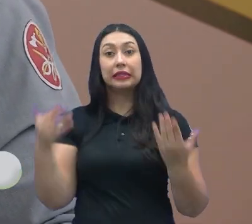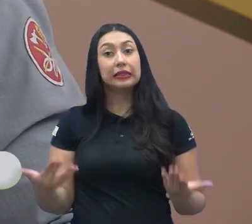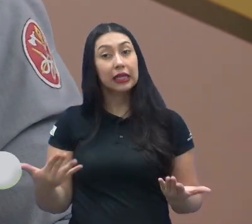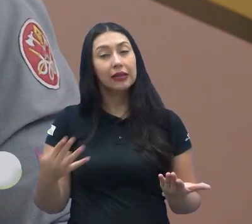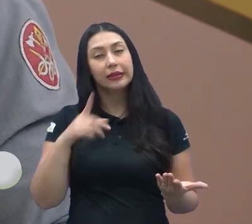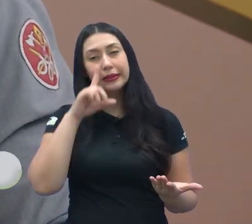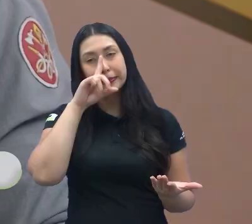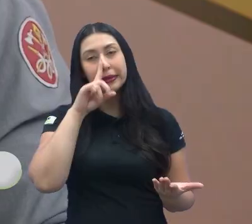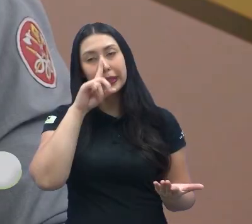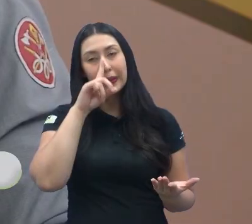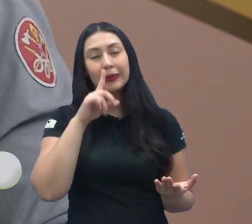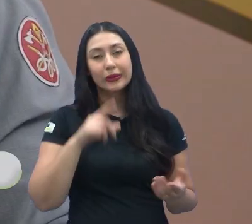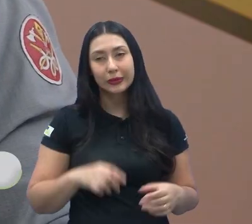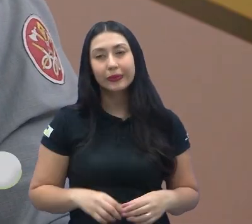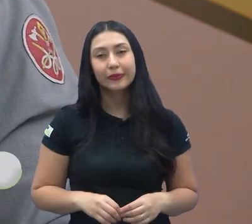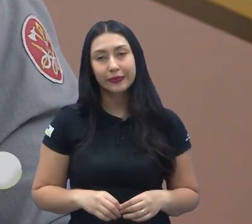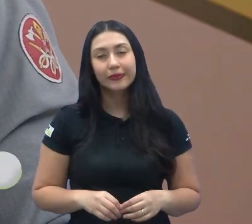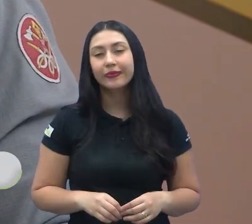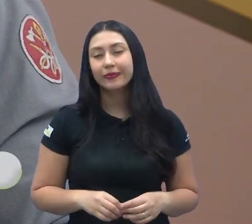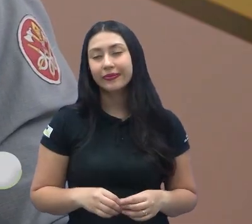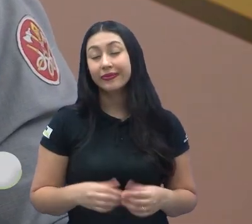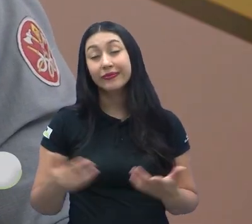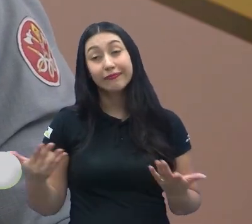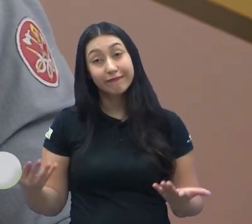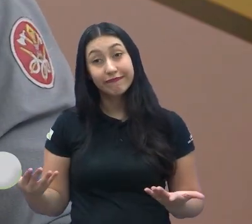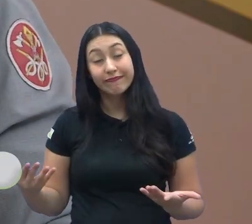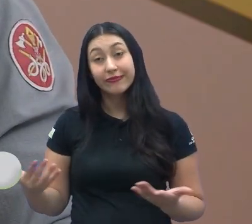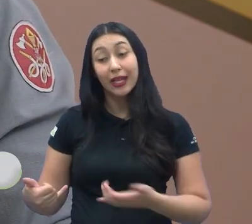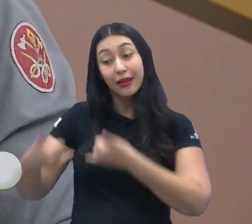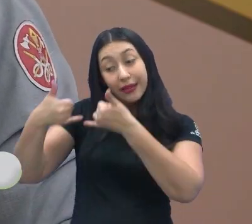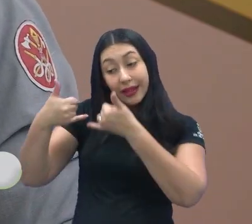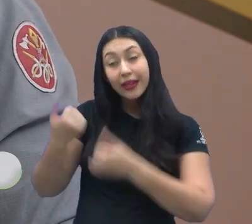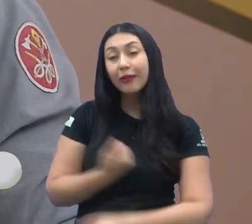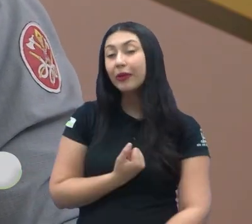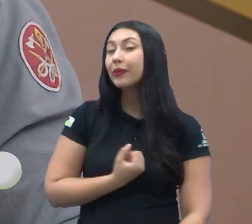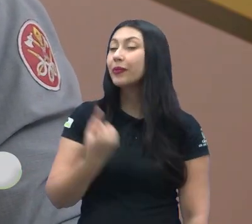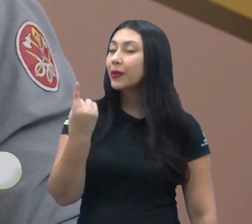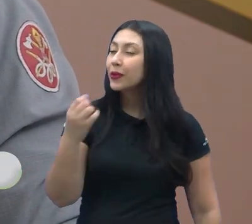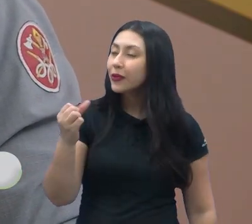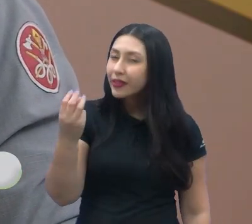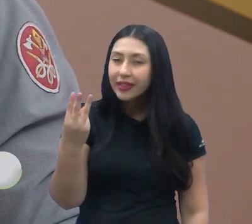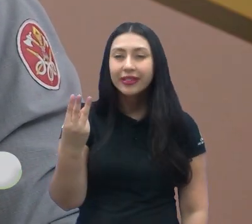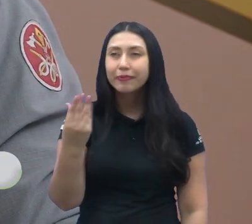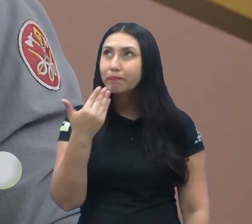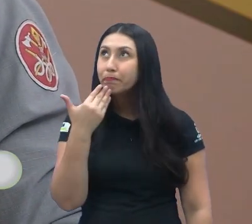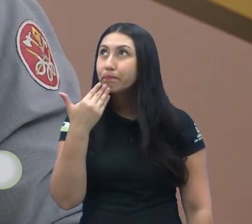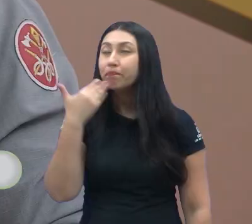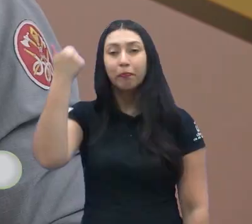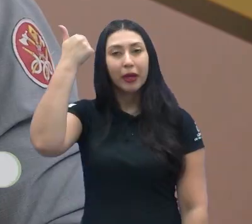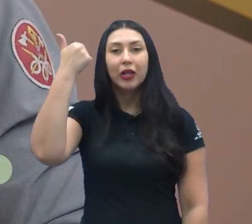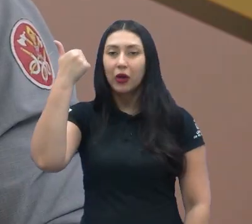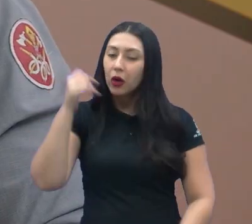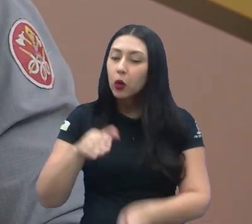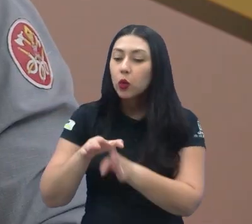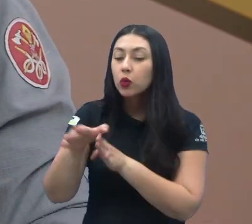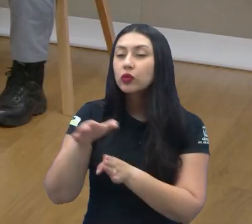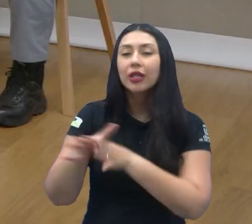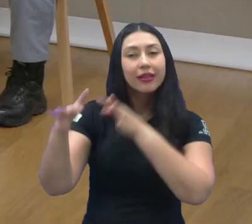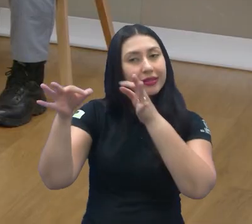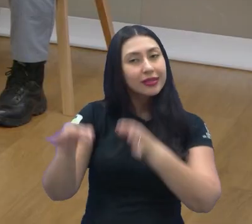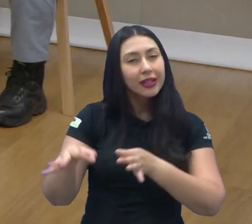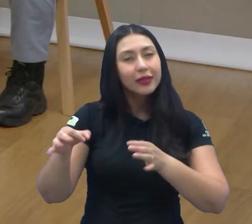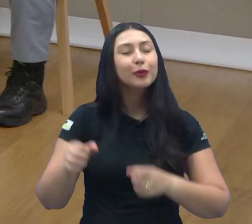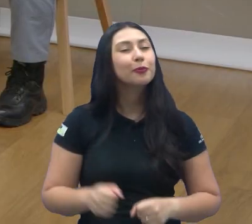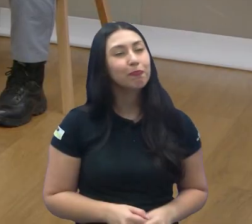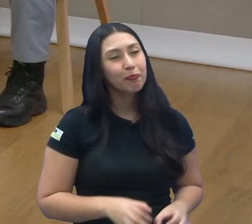tendo essa contaminação. Então, como eu disse, liga o 93, passa a situação que vai ser orientado como proceder nesse tipo de acidente. Tá